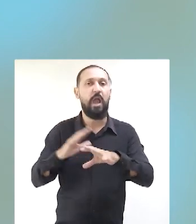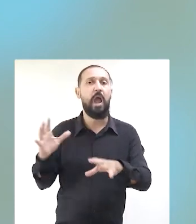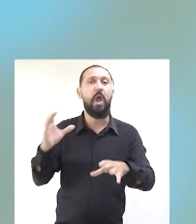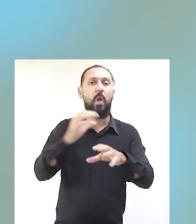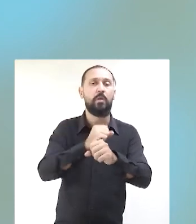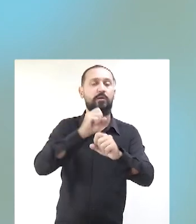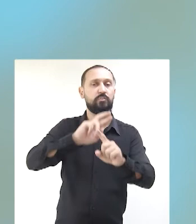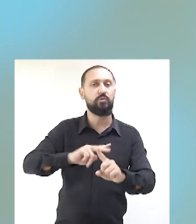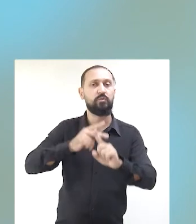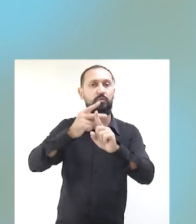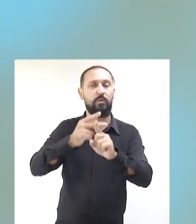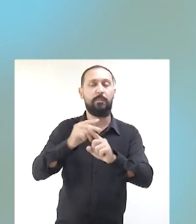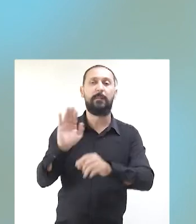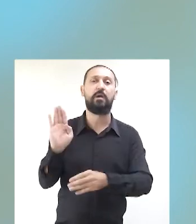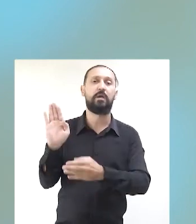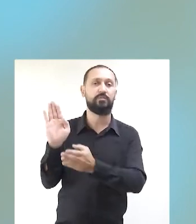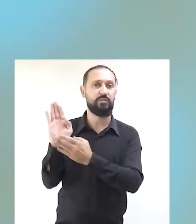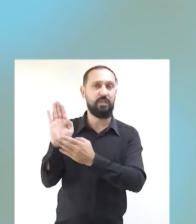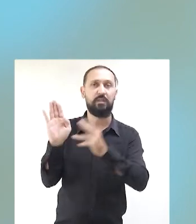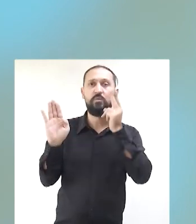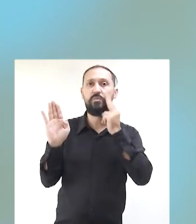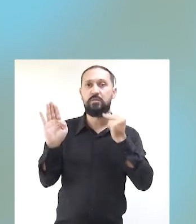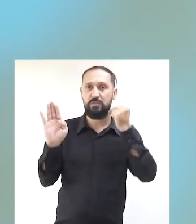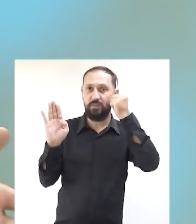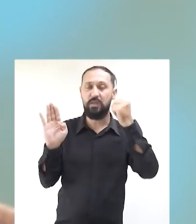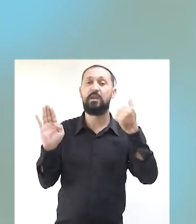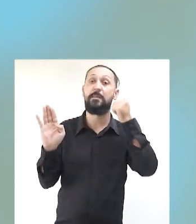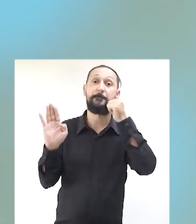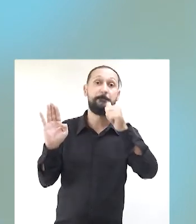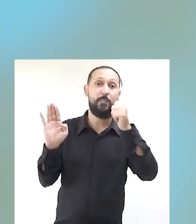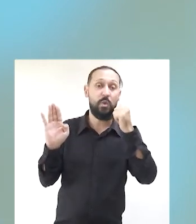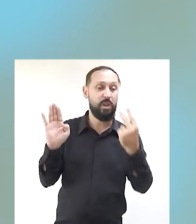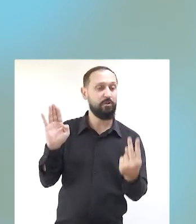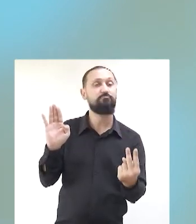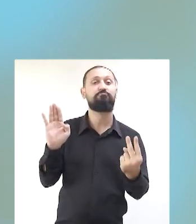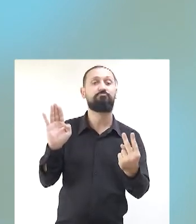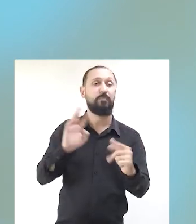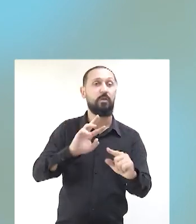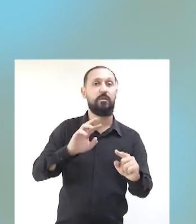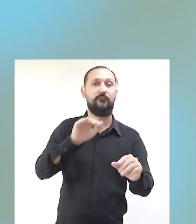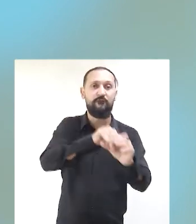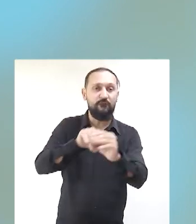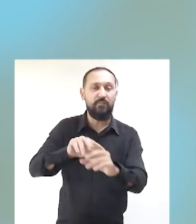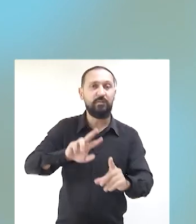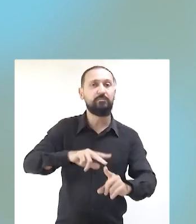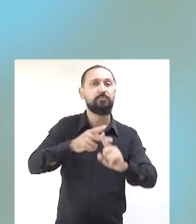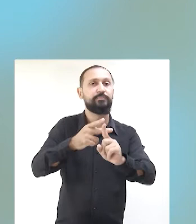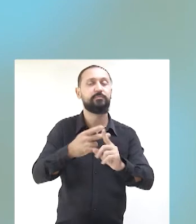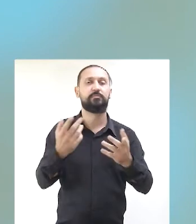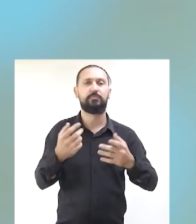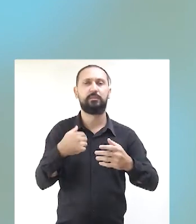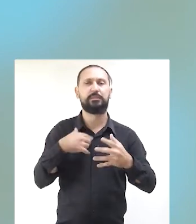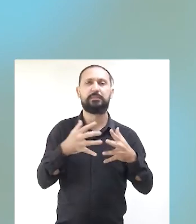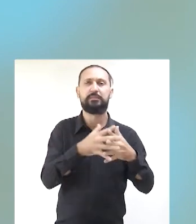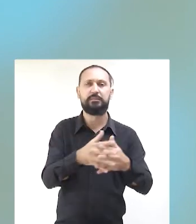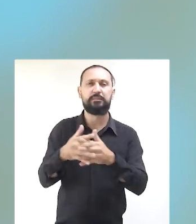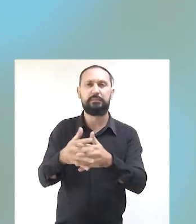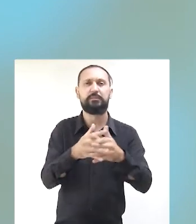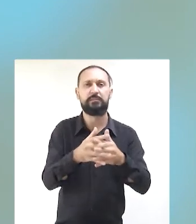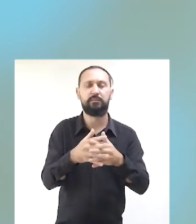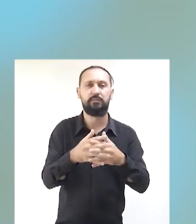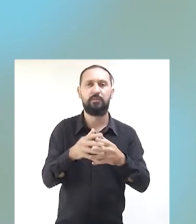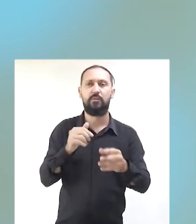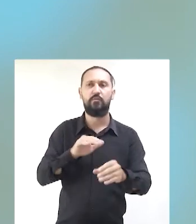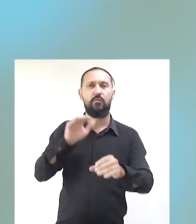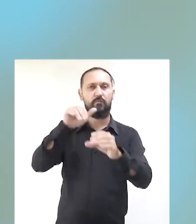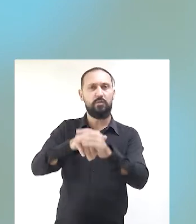em dobro para os candidatos negros e para as candidatas mulheres, né? Isso trouxe muita confusão, as pessoas acharam,